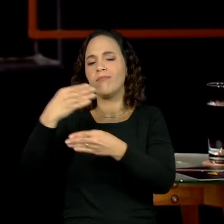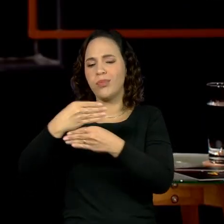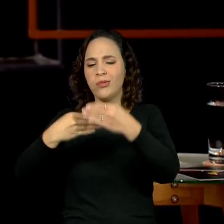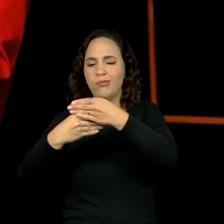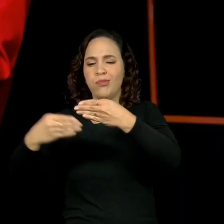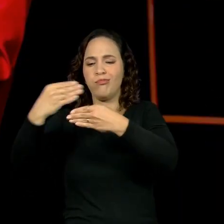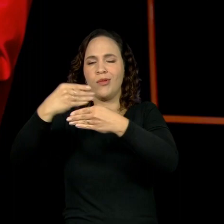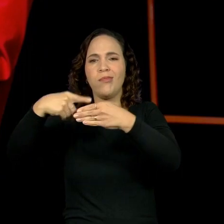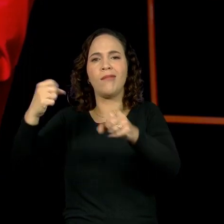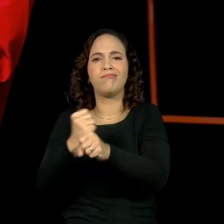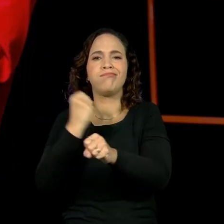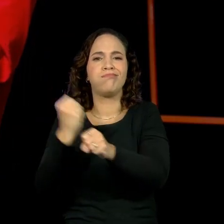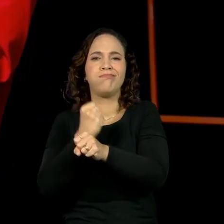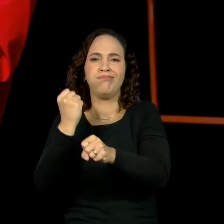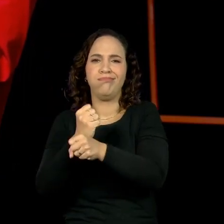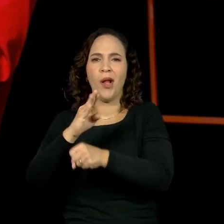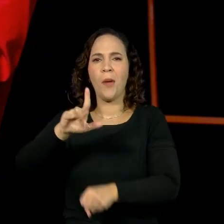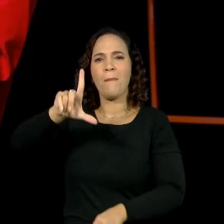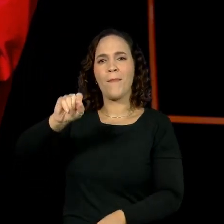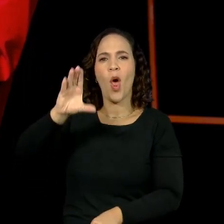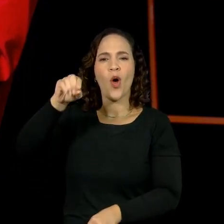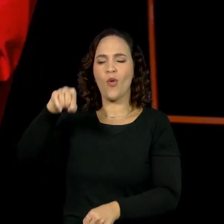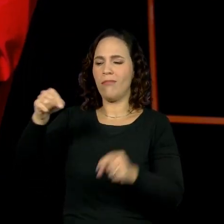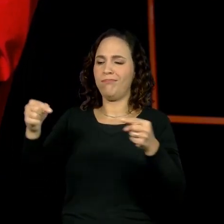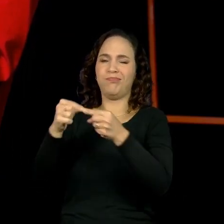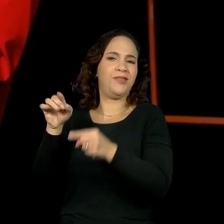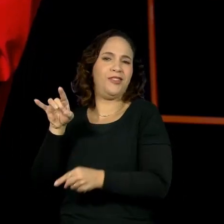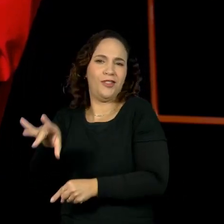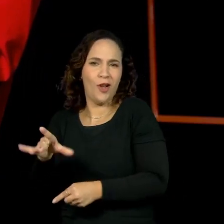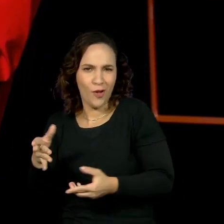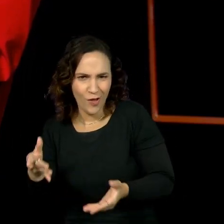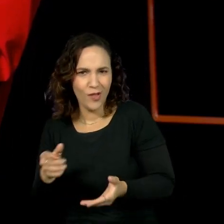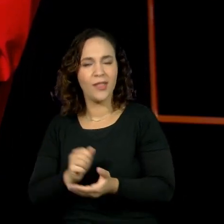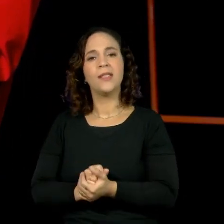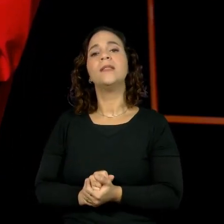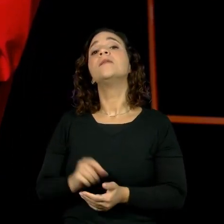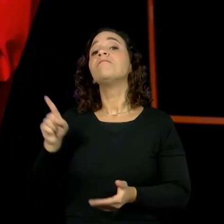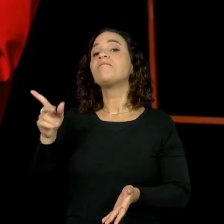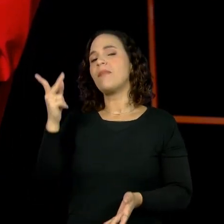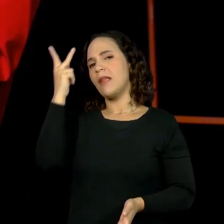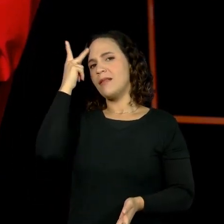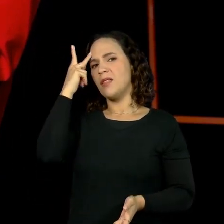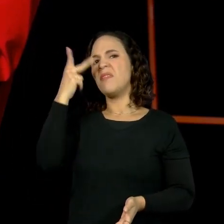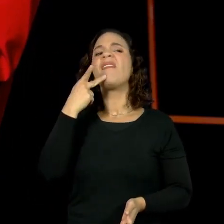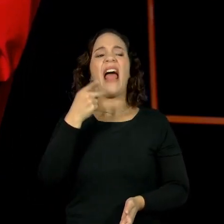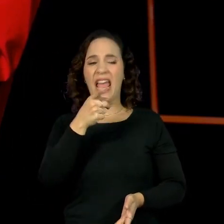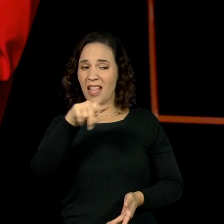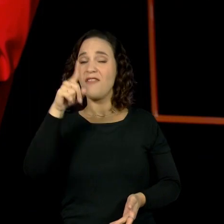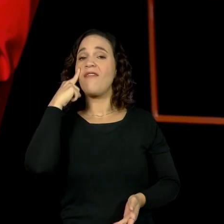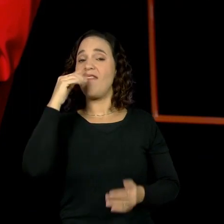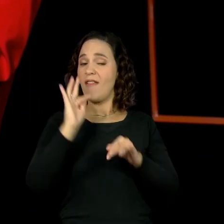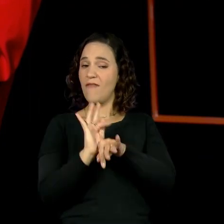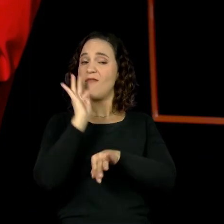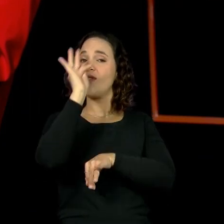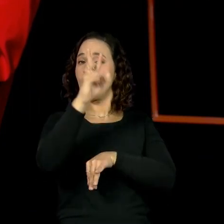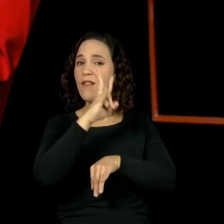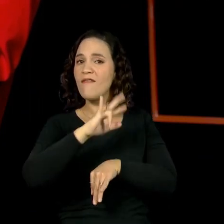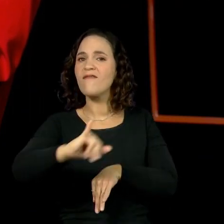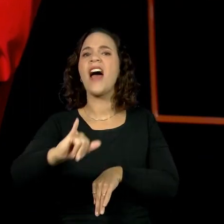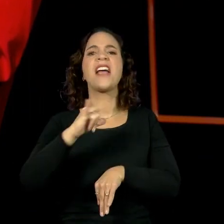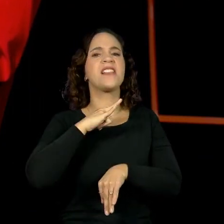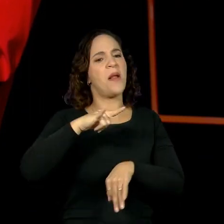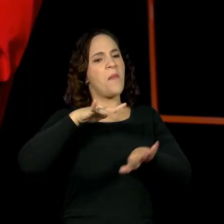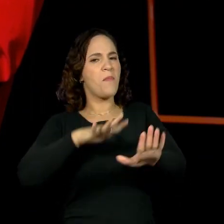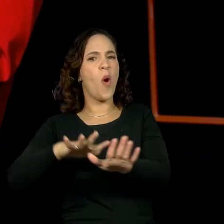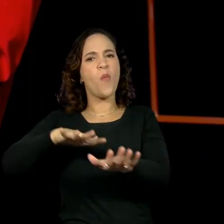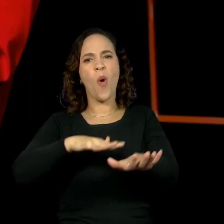cismou e criou a banda, falou, essa banda vai então, ainda, São Paulo vai ficar tomada de bandas por todos os cantos da cidade.